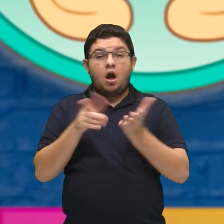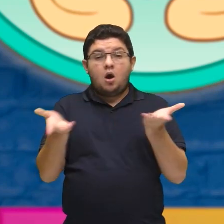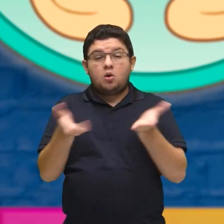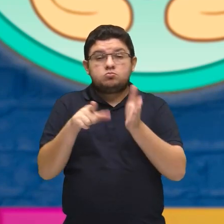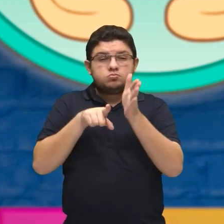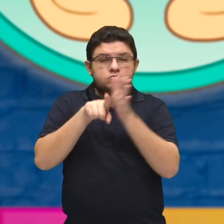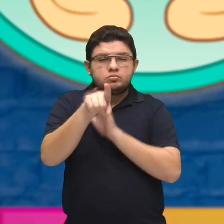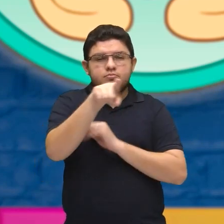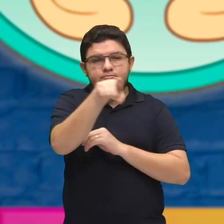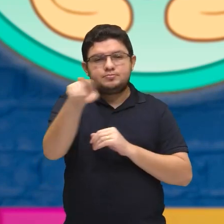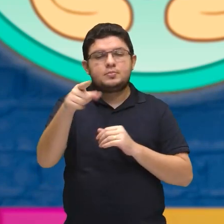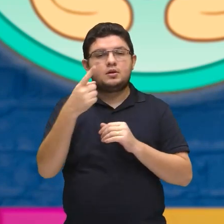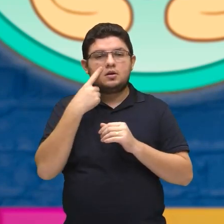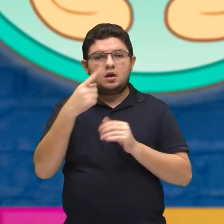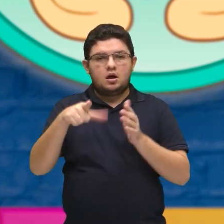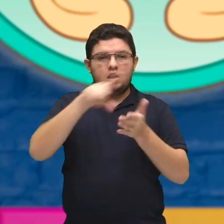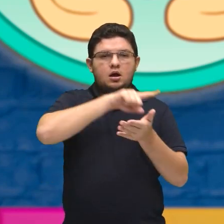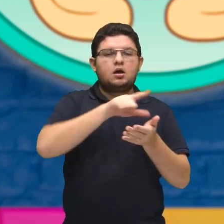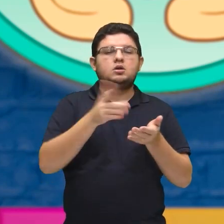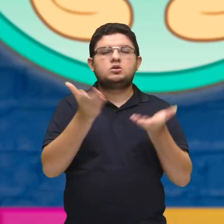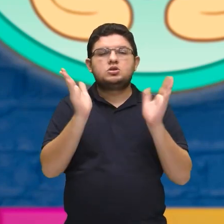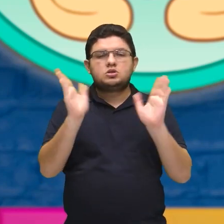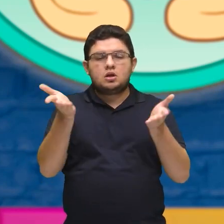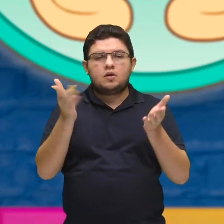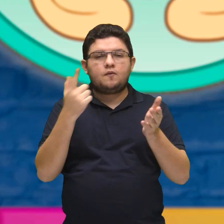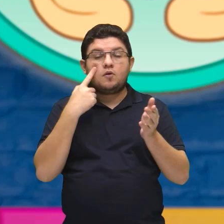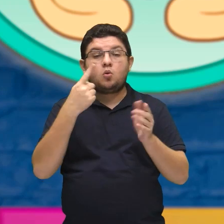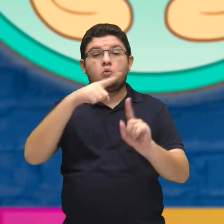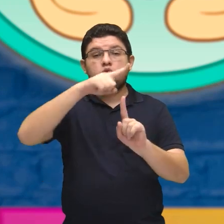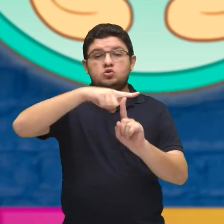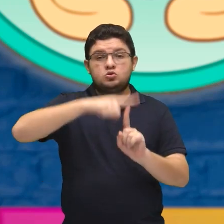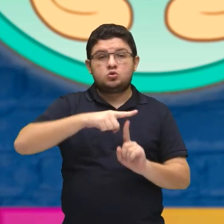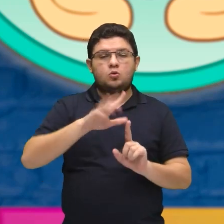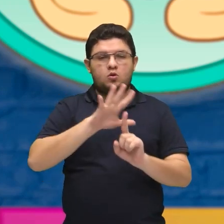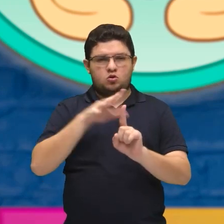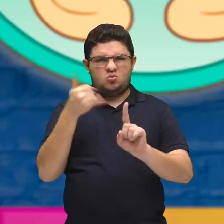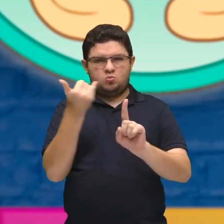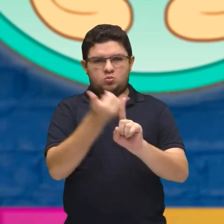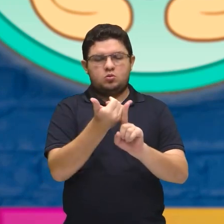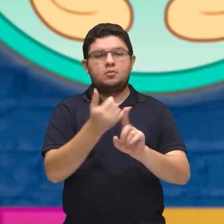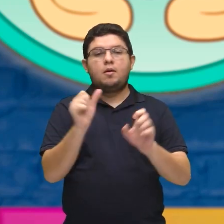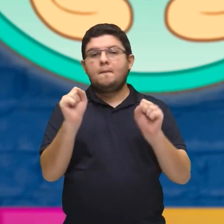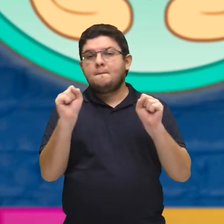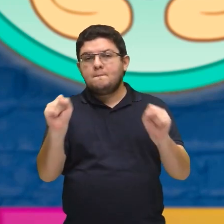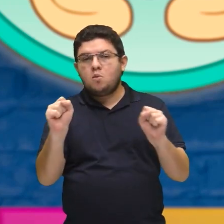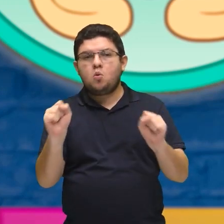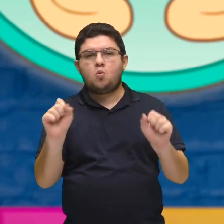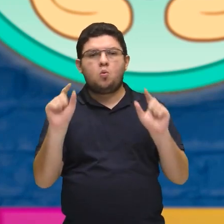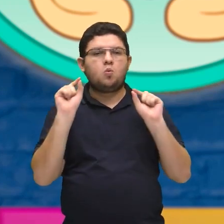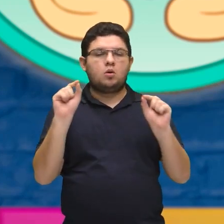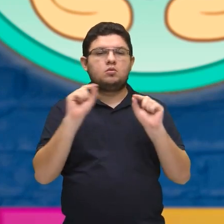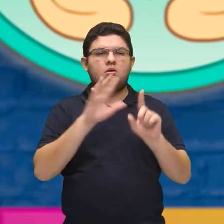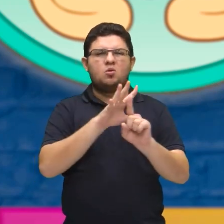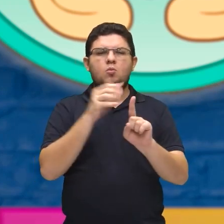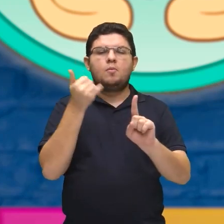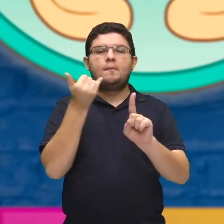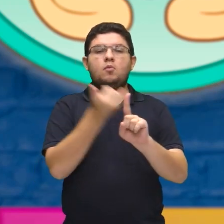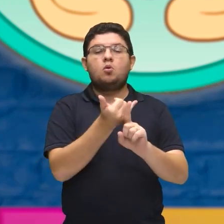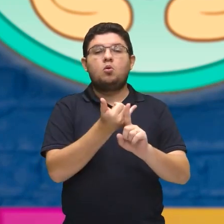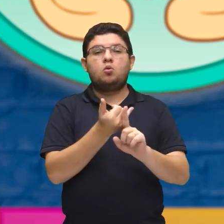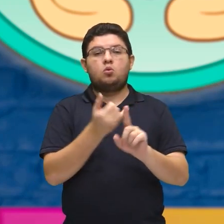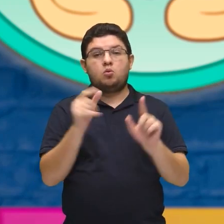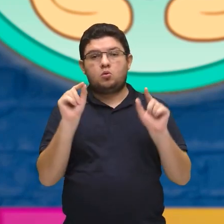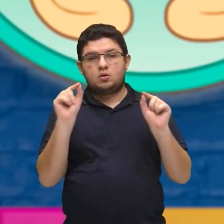das formas de bullying, certo? Que podem ser o quê? Uma situação, bullying pode ter